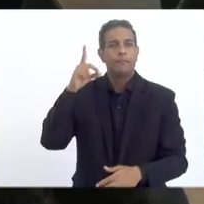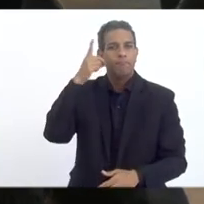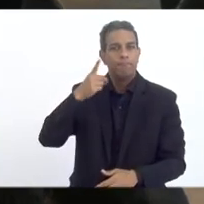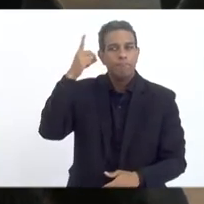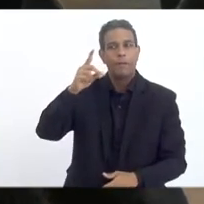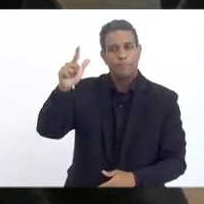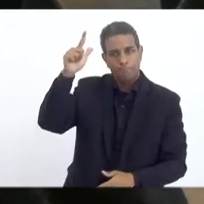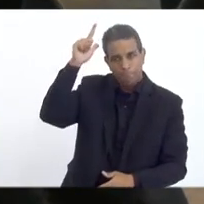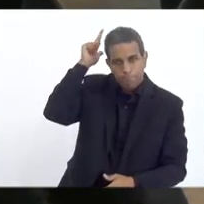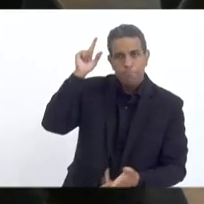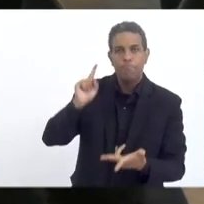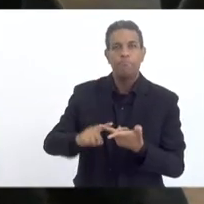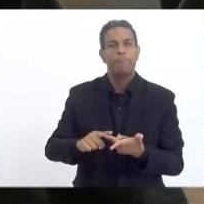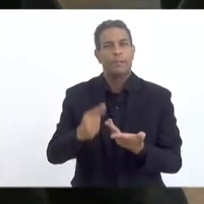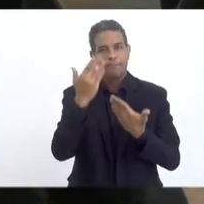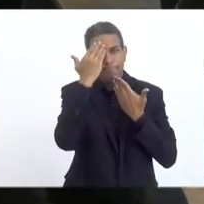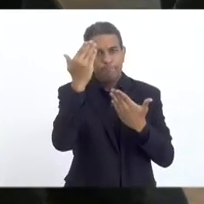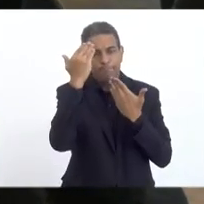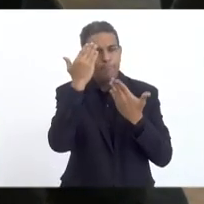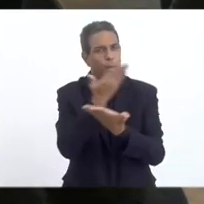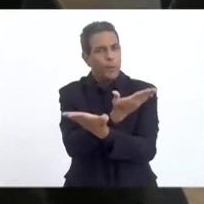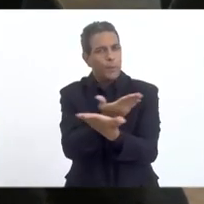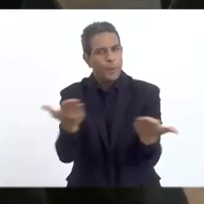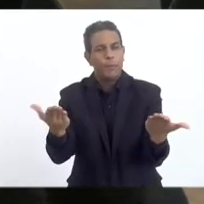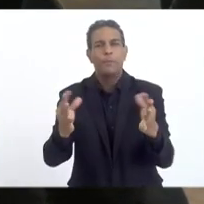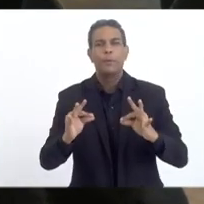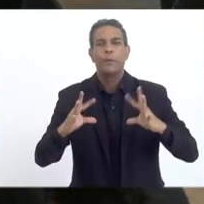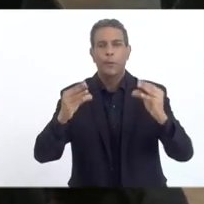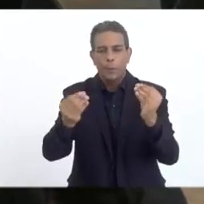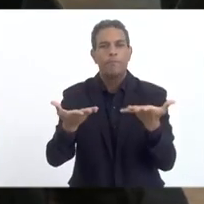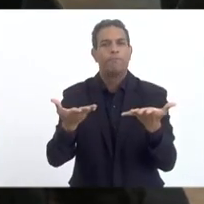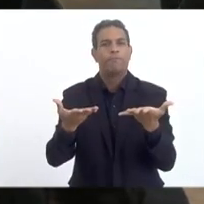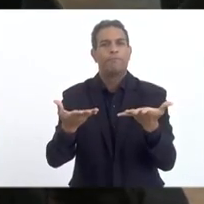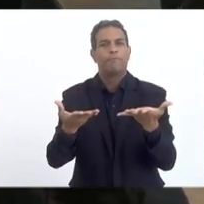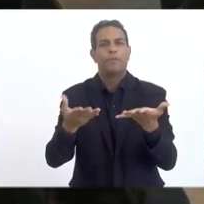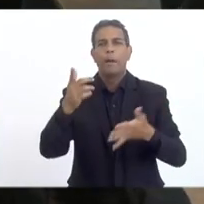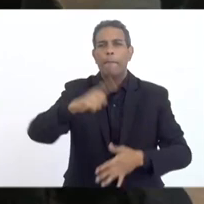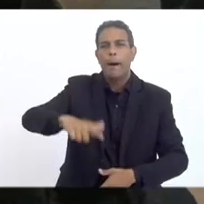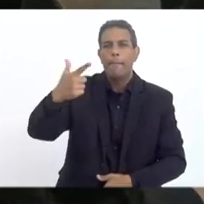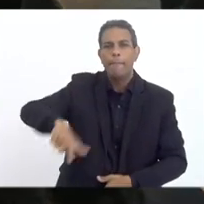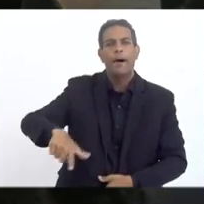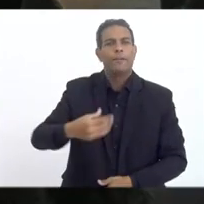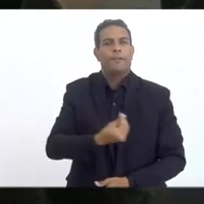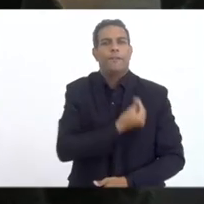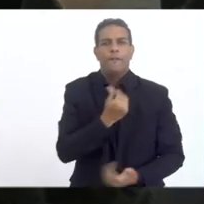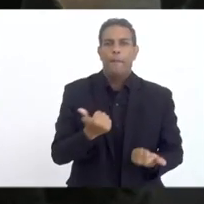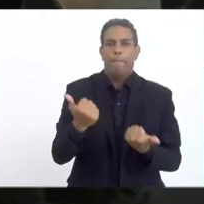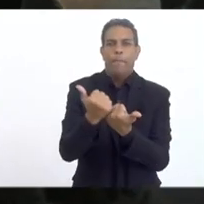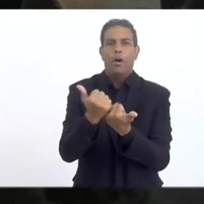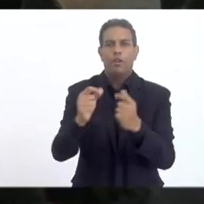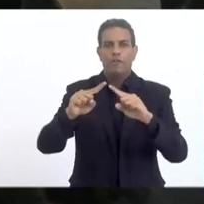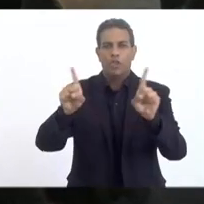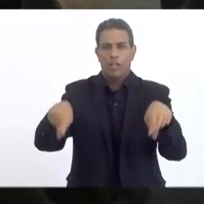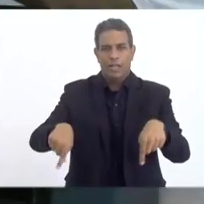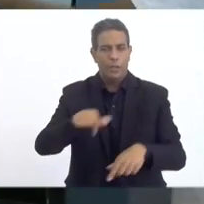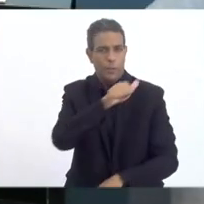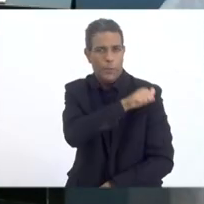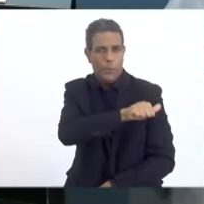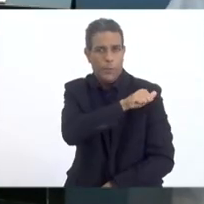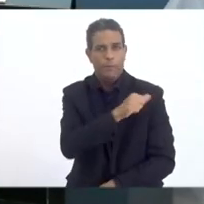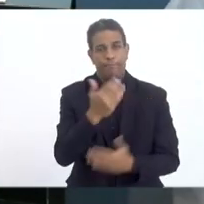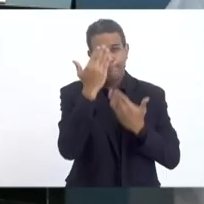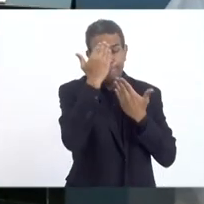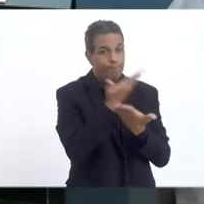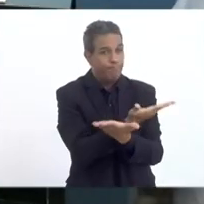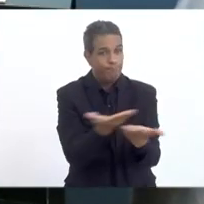deputado Sérgio Fernandes, o deputado Bruno Dauer, entre outros que apoiam a nossa categoria. E